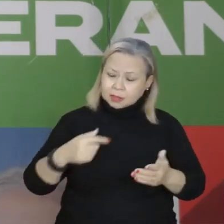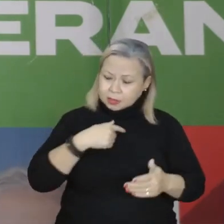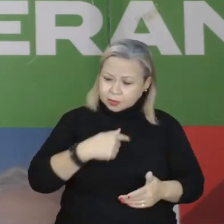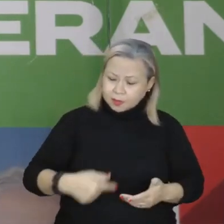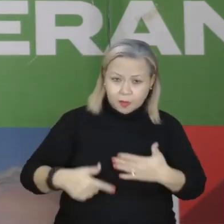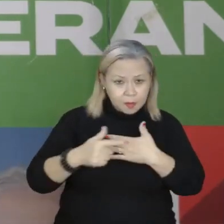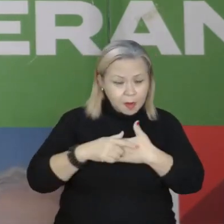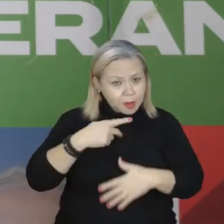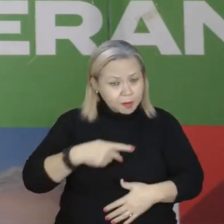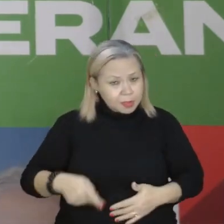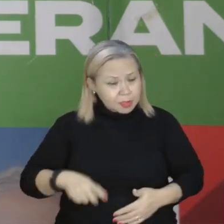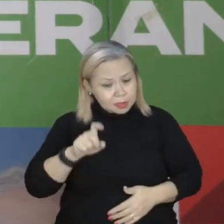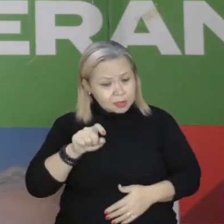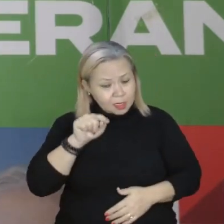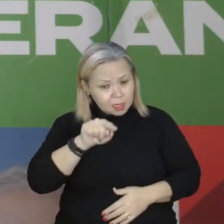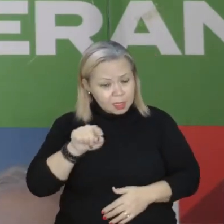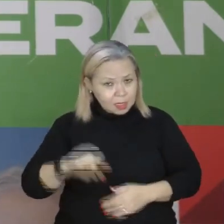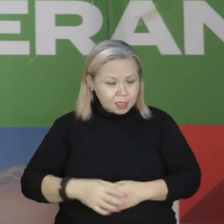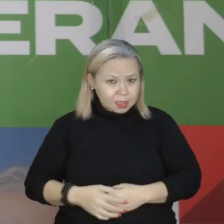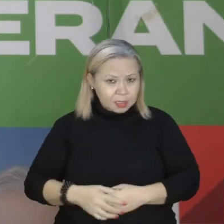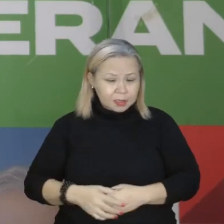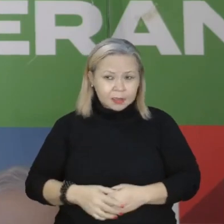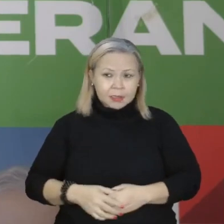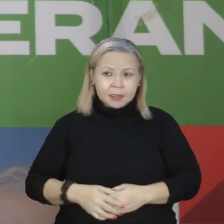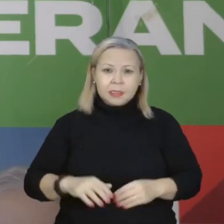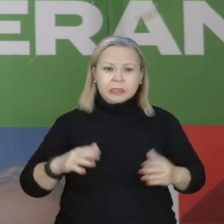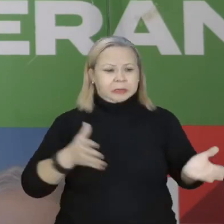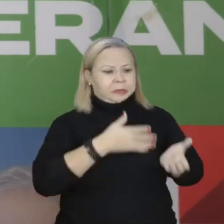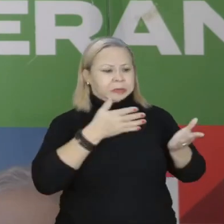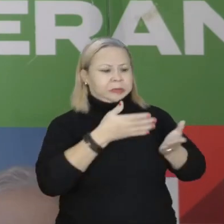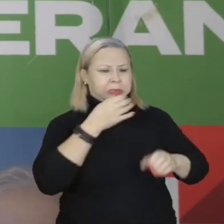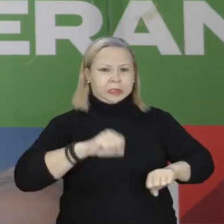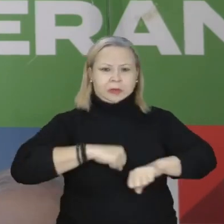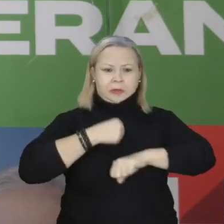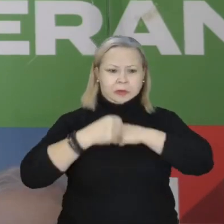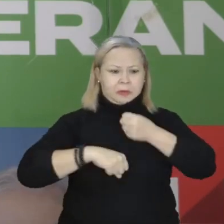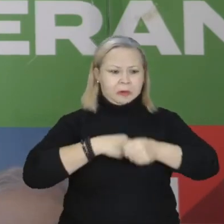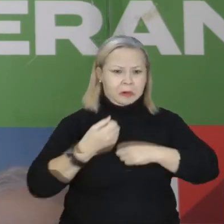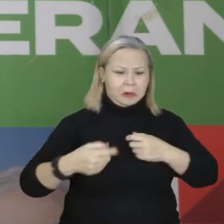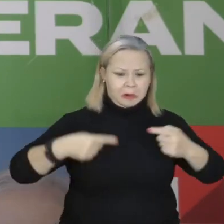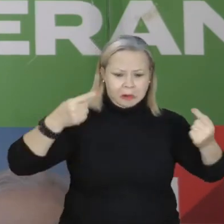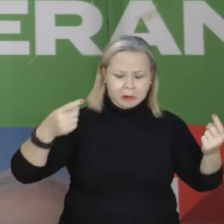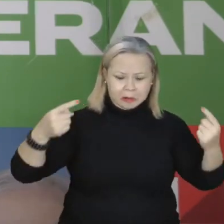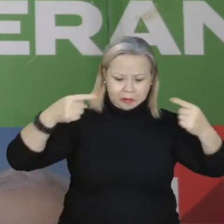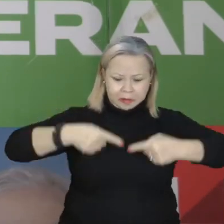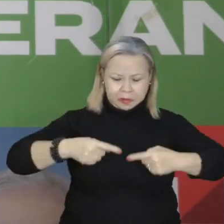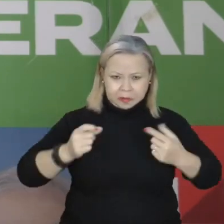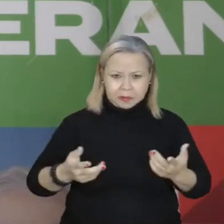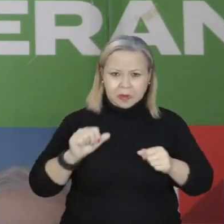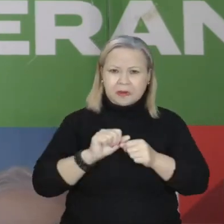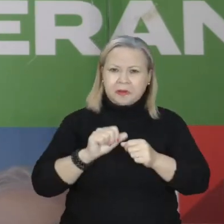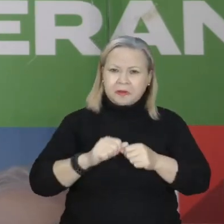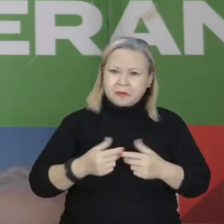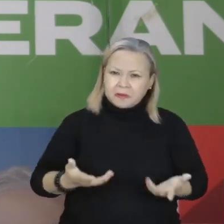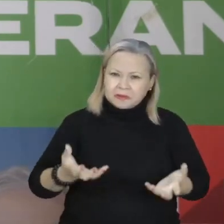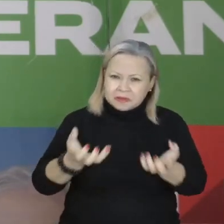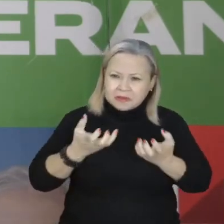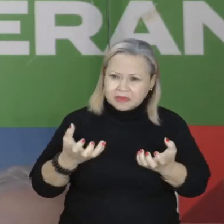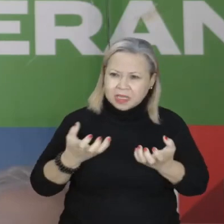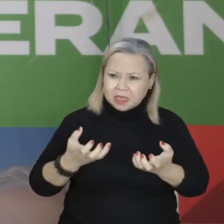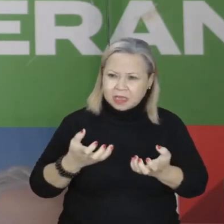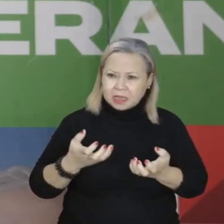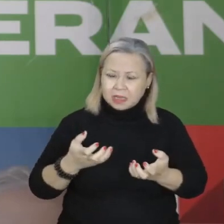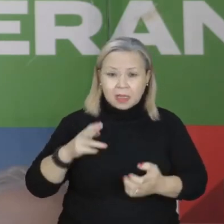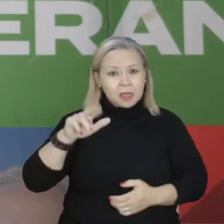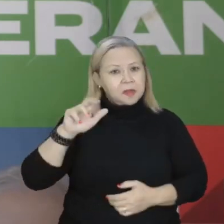presidente da República. Se ele é o instigador do ódio, se ele é o instigador da divergência, se ele faz questão. Eu nunca fui